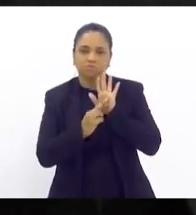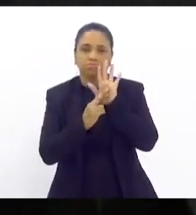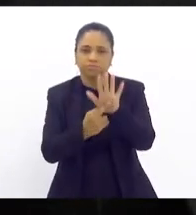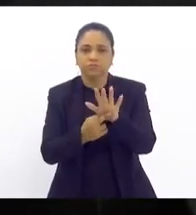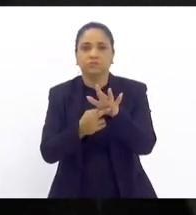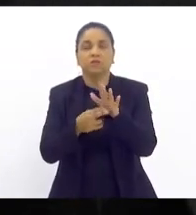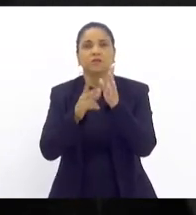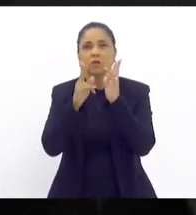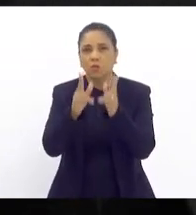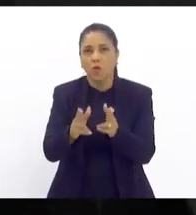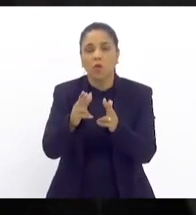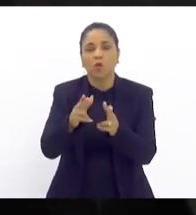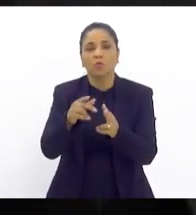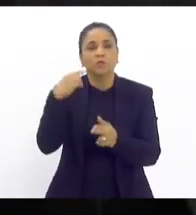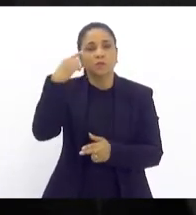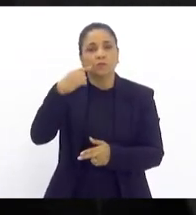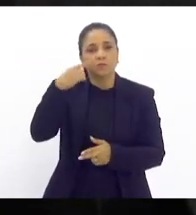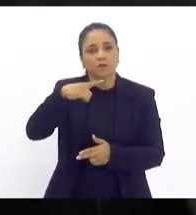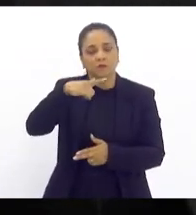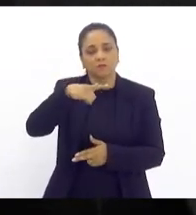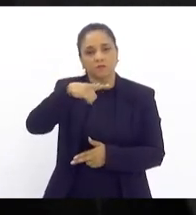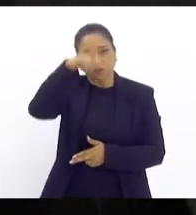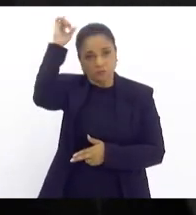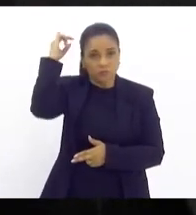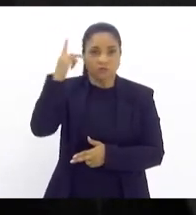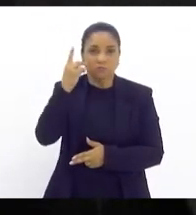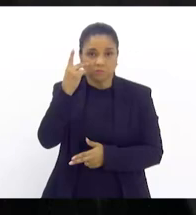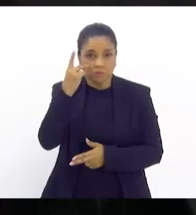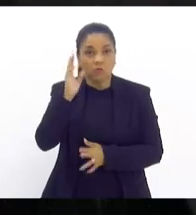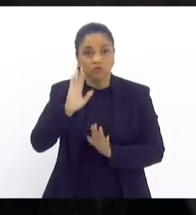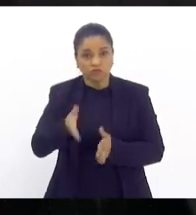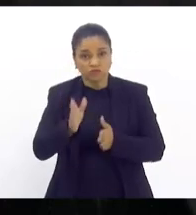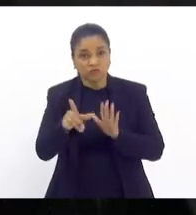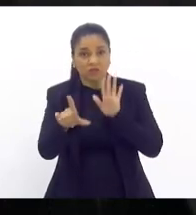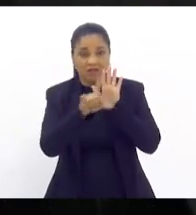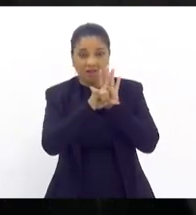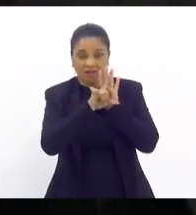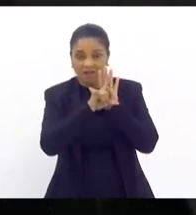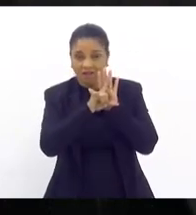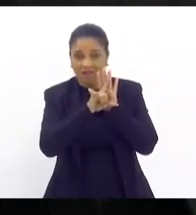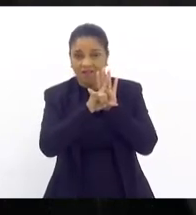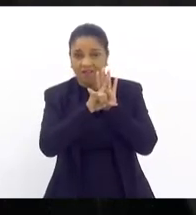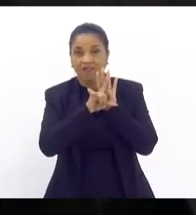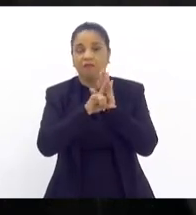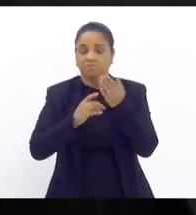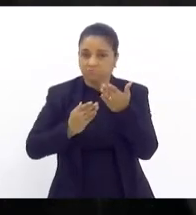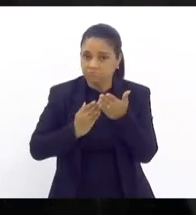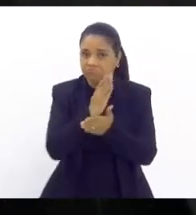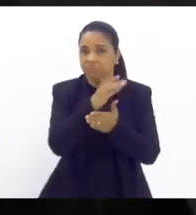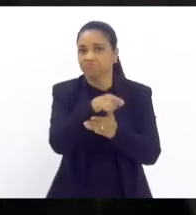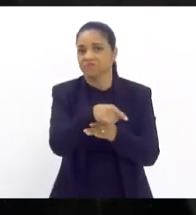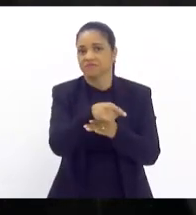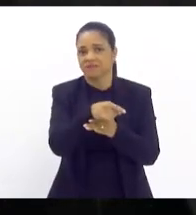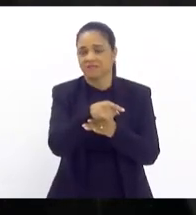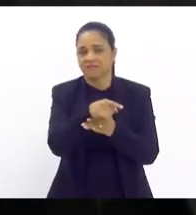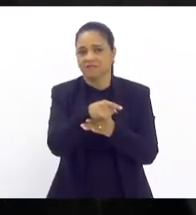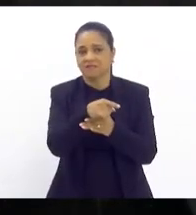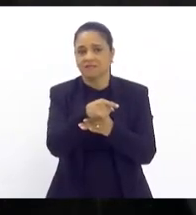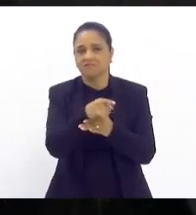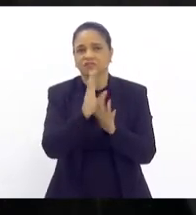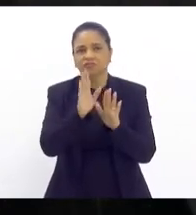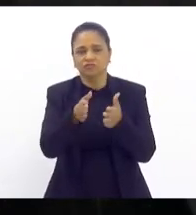nome Deputado Luiz Paulo já tem legislações já é aprovadas já está já foi